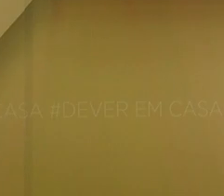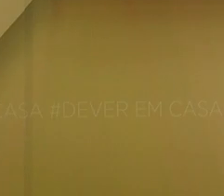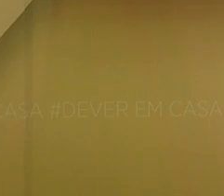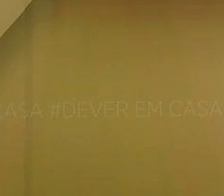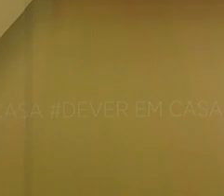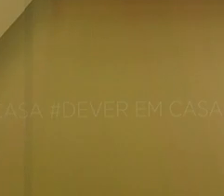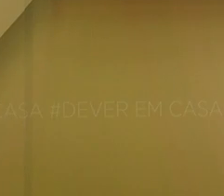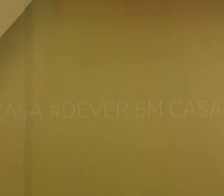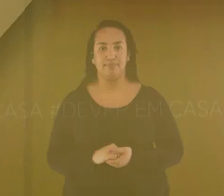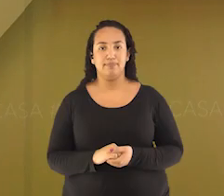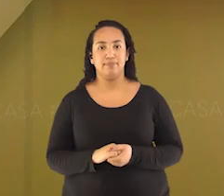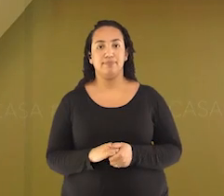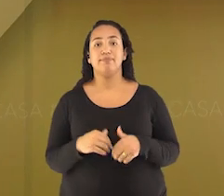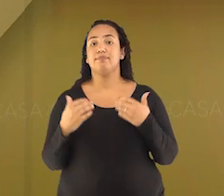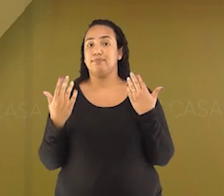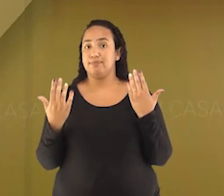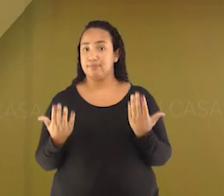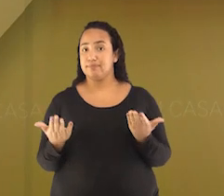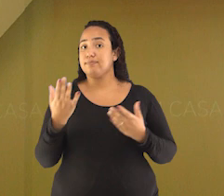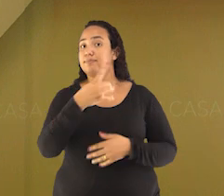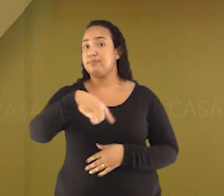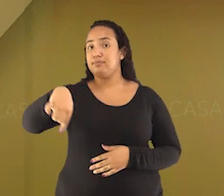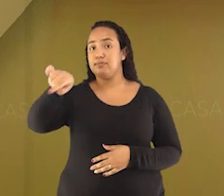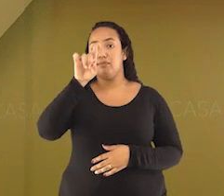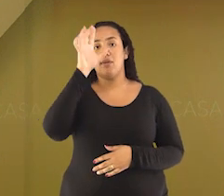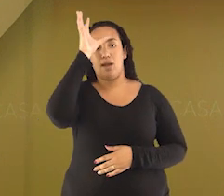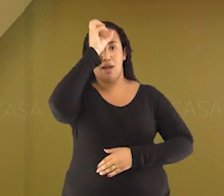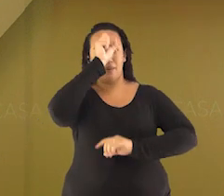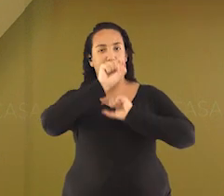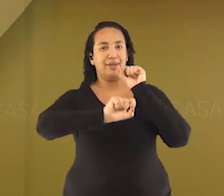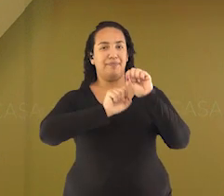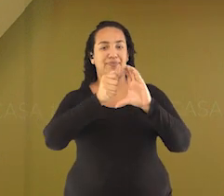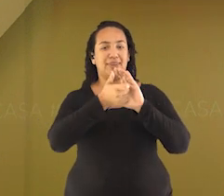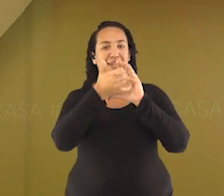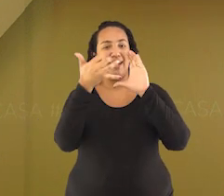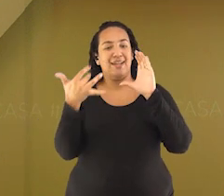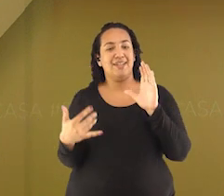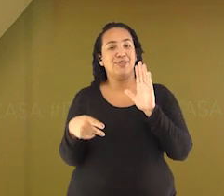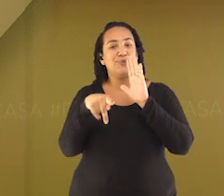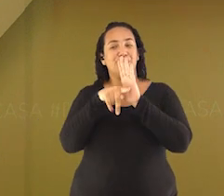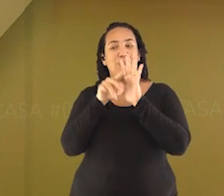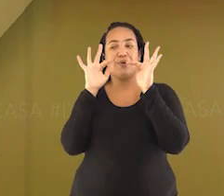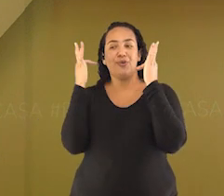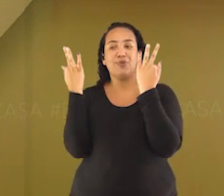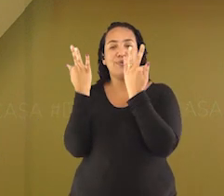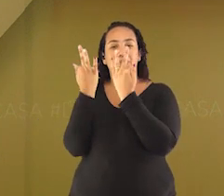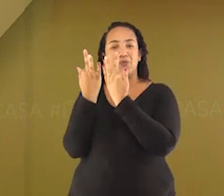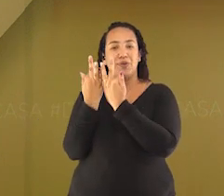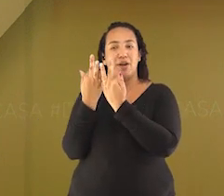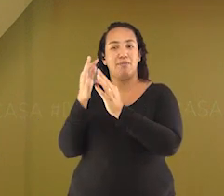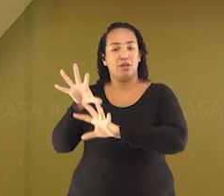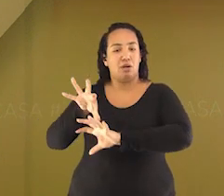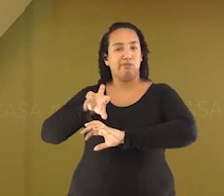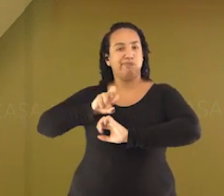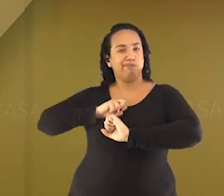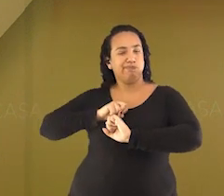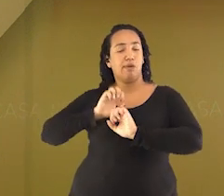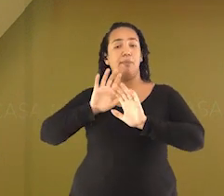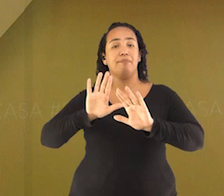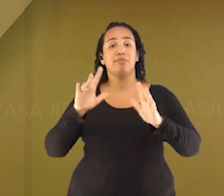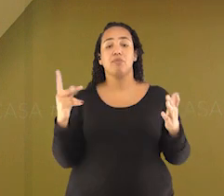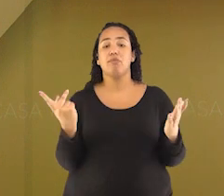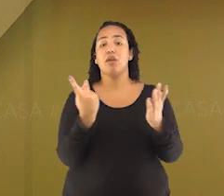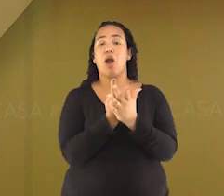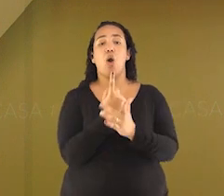Bem, como vimos, características hereditárias são aquelas que passam às gerações seguintes. Mas como isso ocorre?